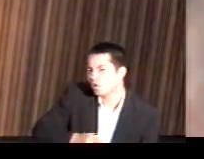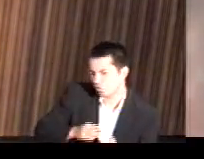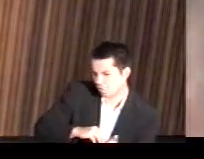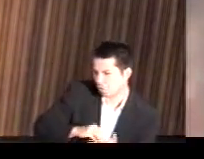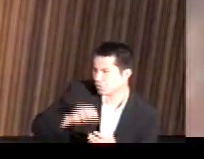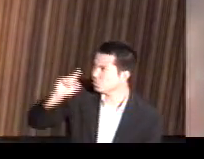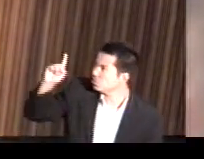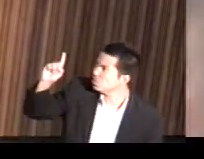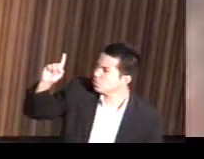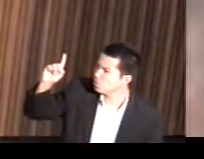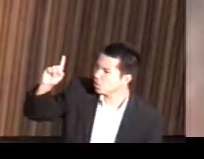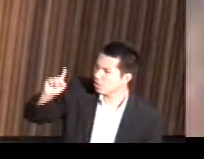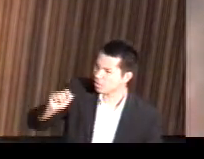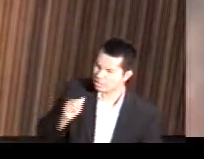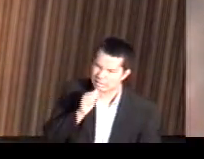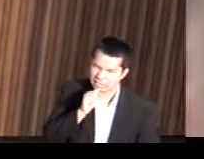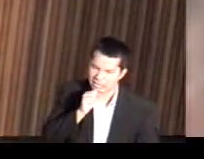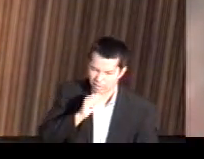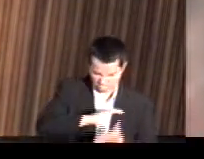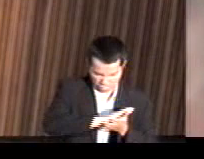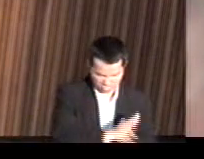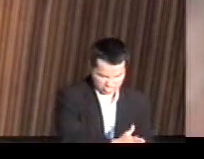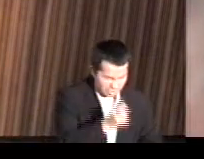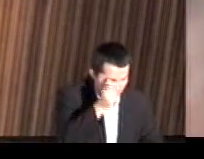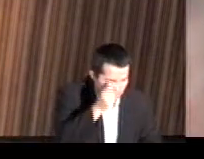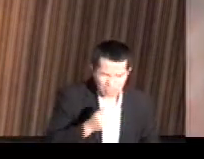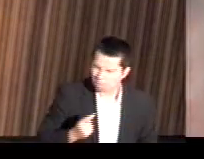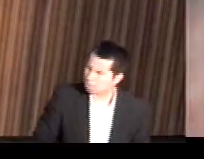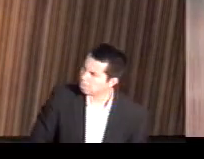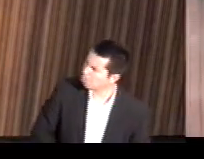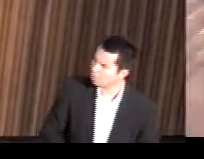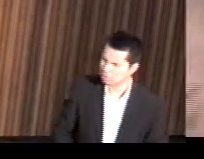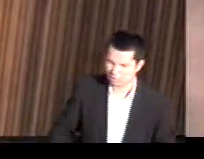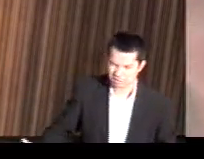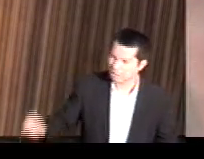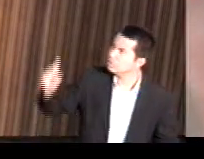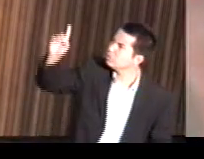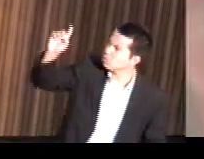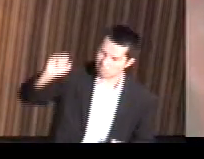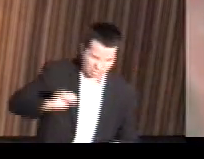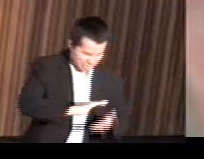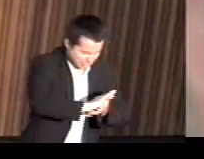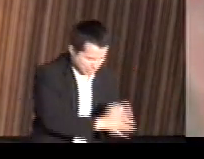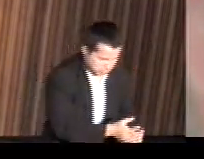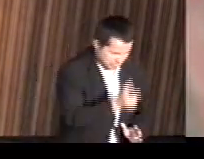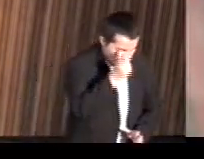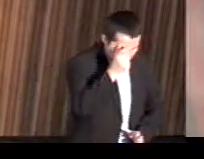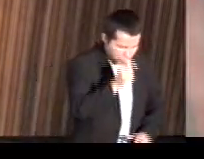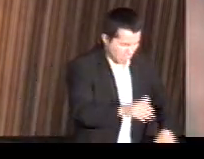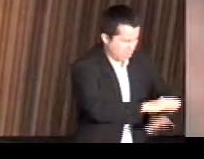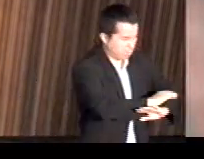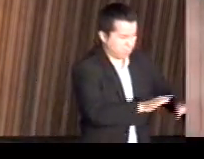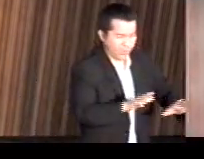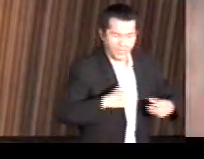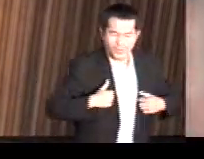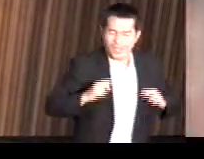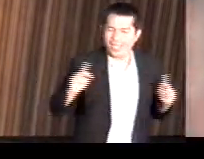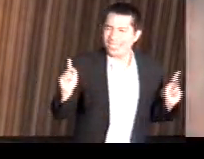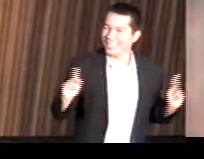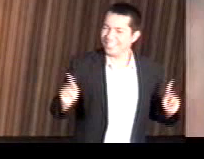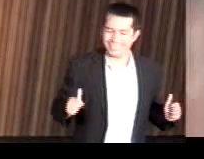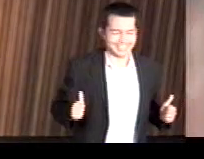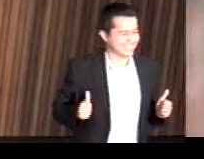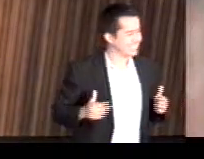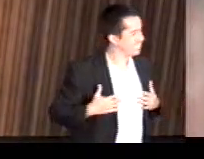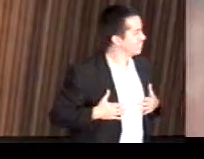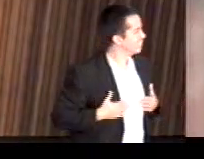foi uma dúvida no meu coração. Eu dizia: Deus, é tão fácil, dá um fim logo no diabo, acaba com tudo, resolve de uma vez. E eu ficava brigando com Deus: